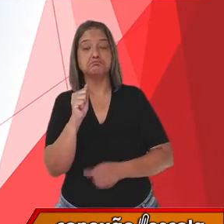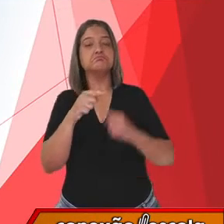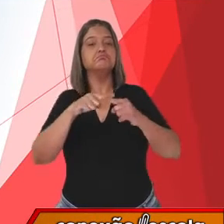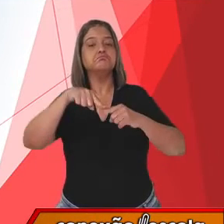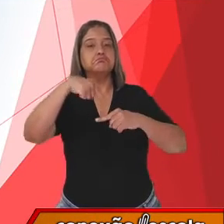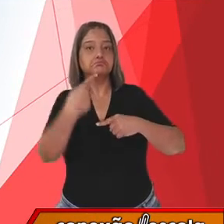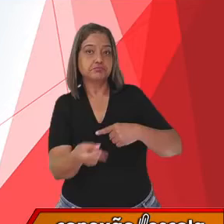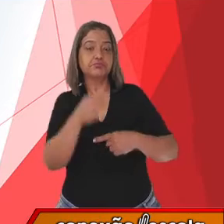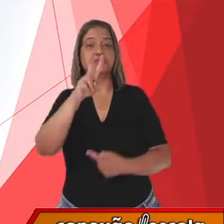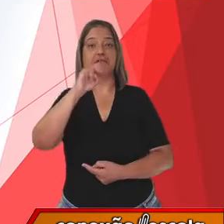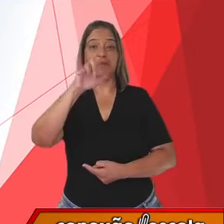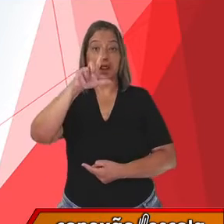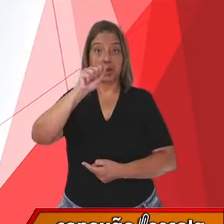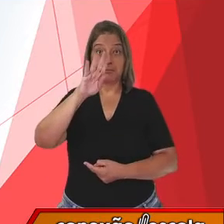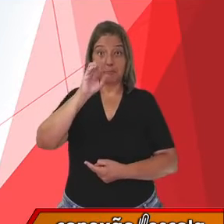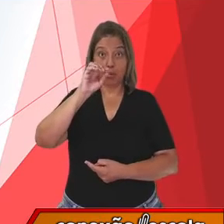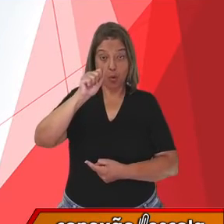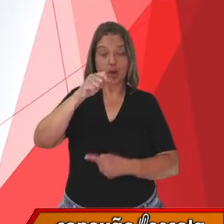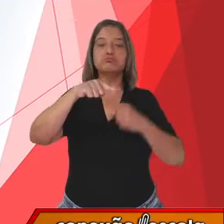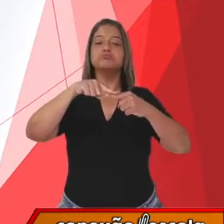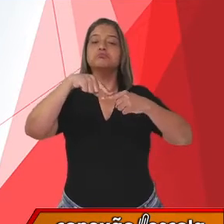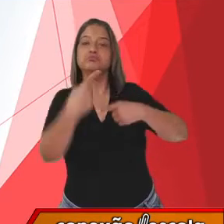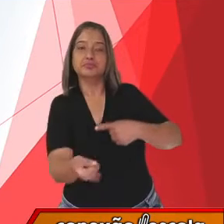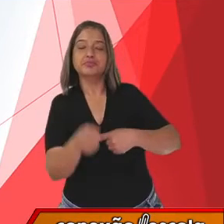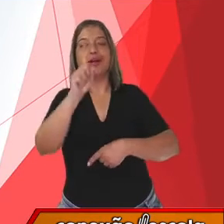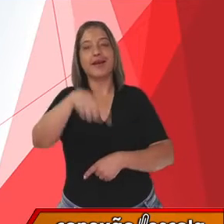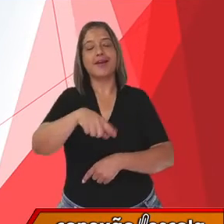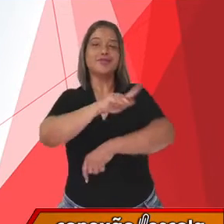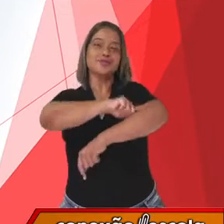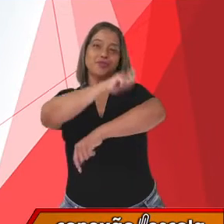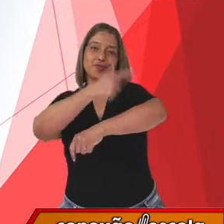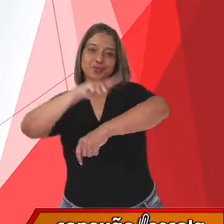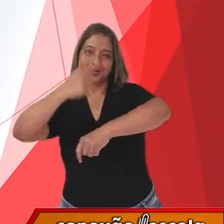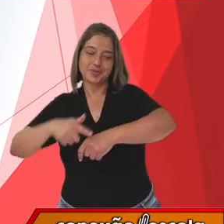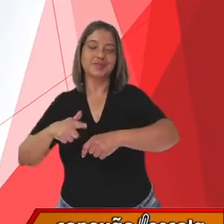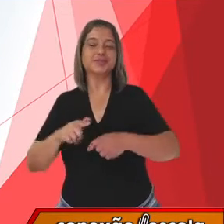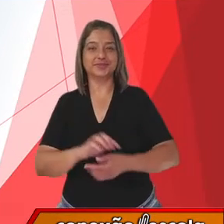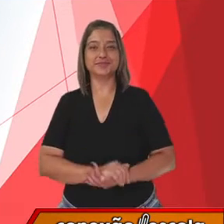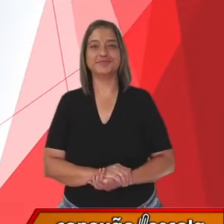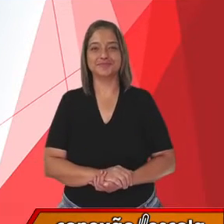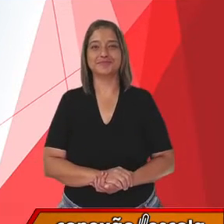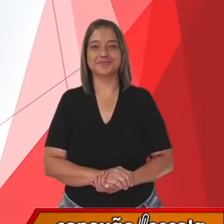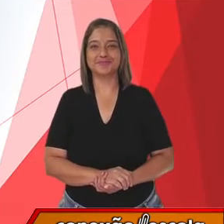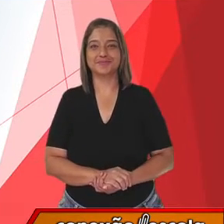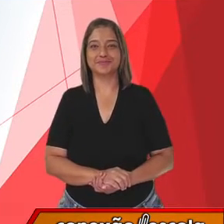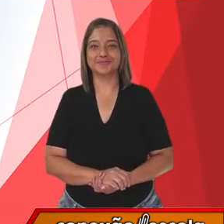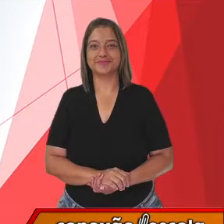posteriormente chamado de Vila Boa e mais tarde de Cidade de Goiás.